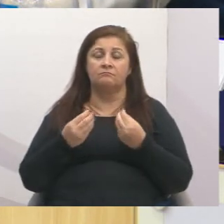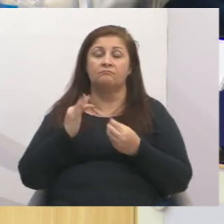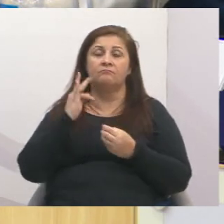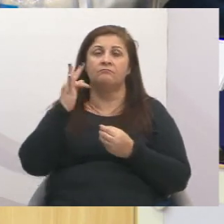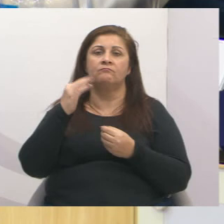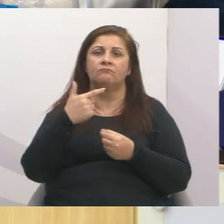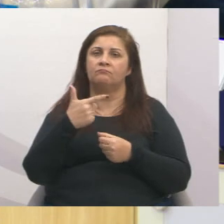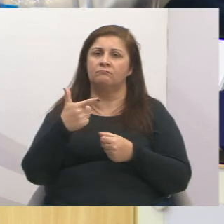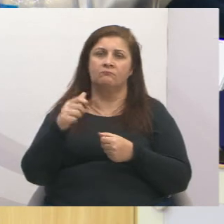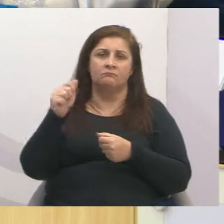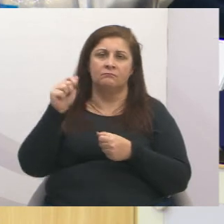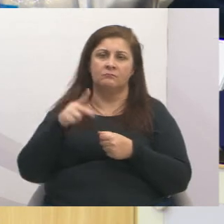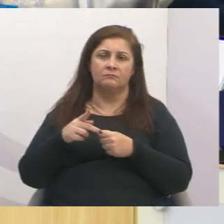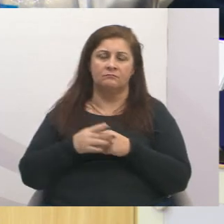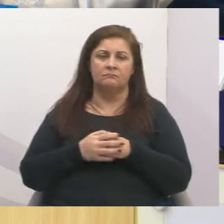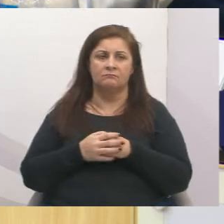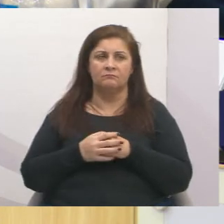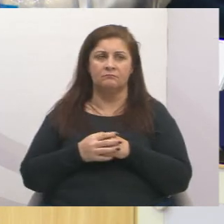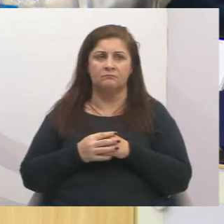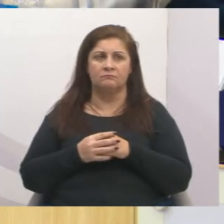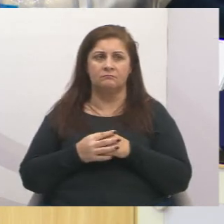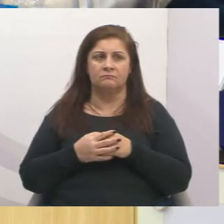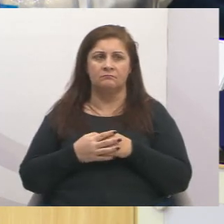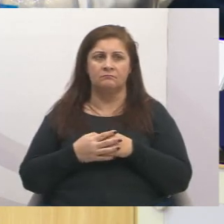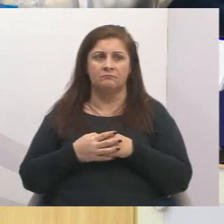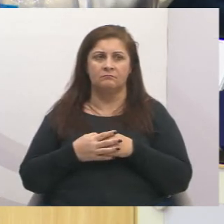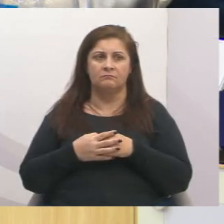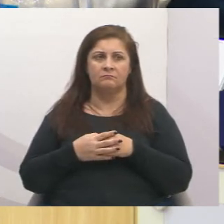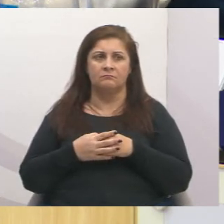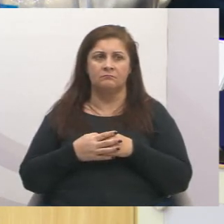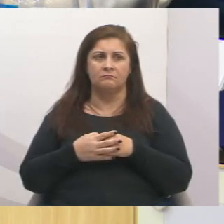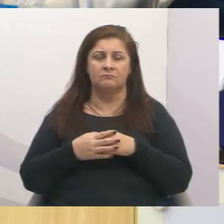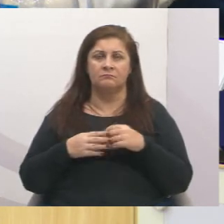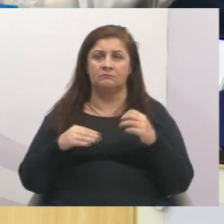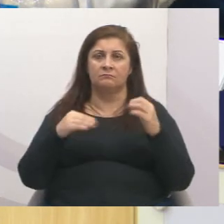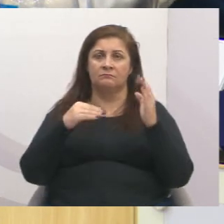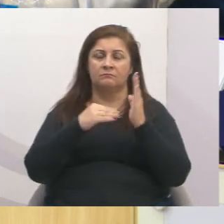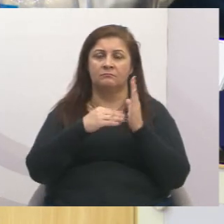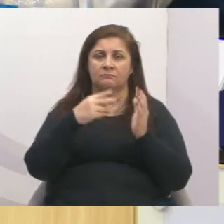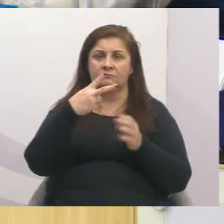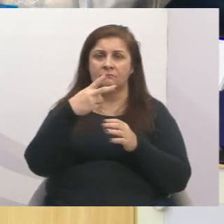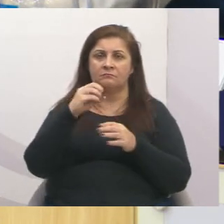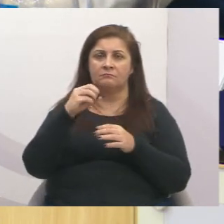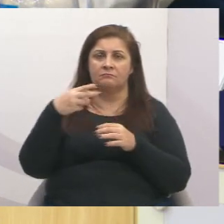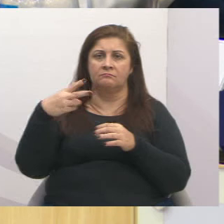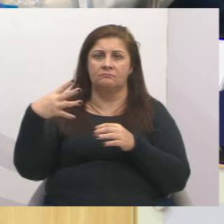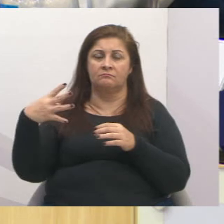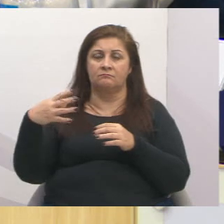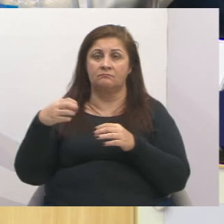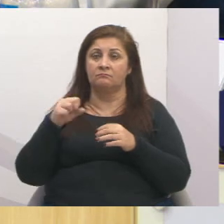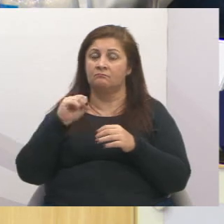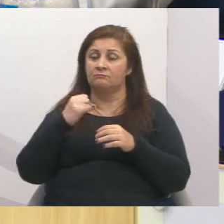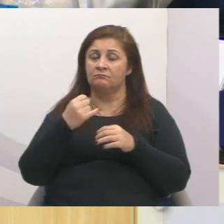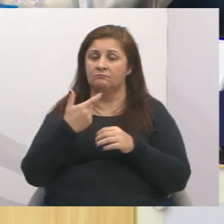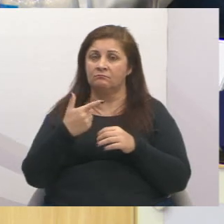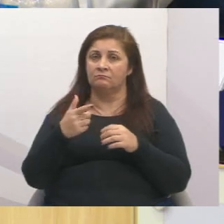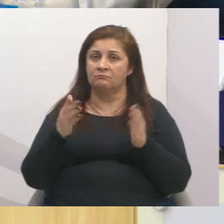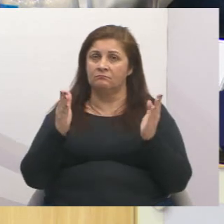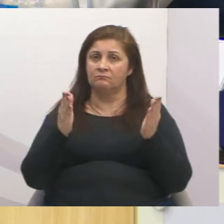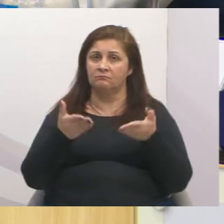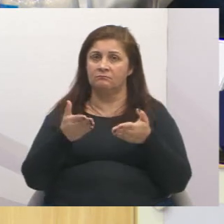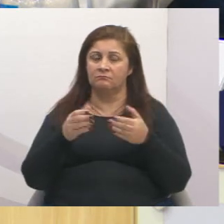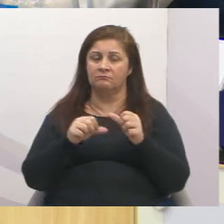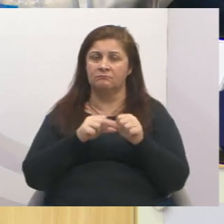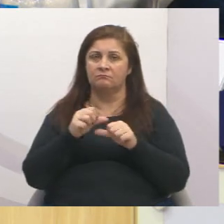futuro. Até 2024 não terá problema algum. Mas se nós não fizermos esta